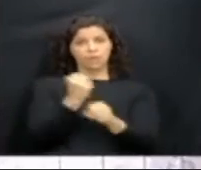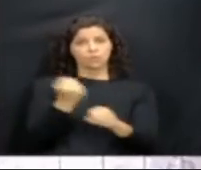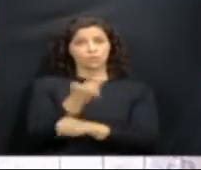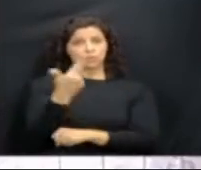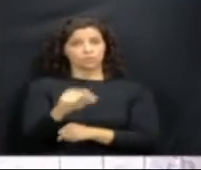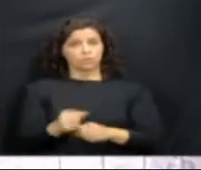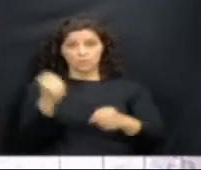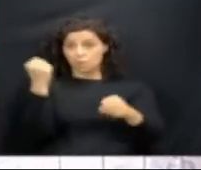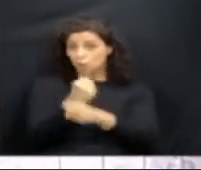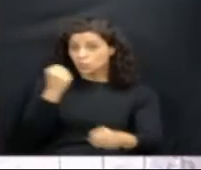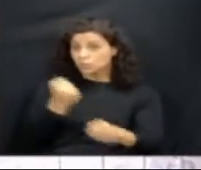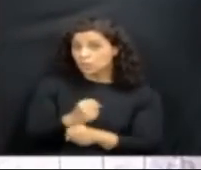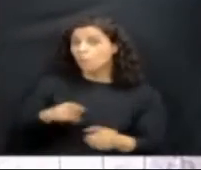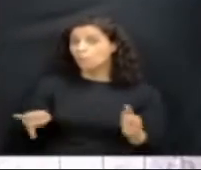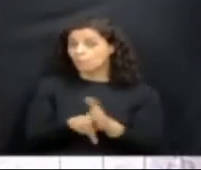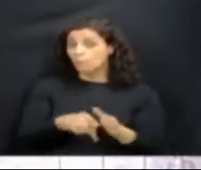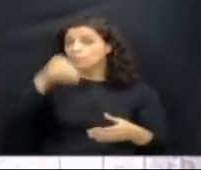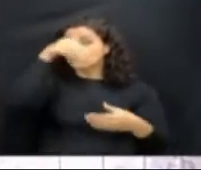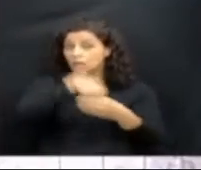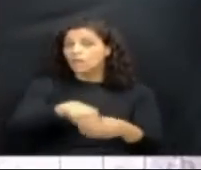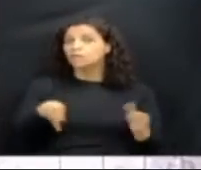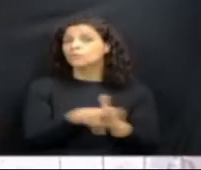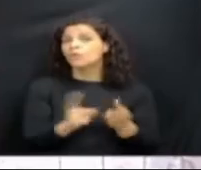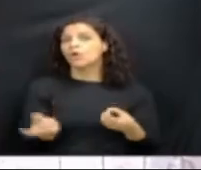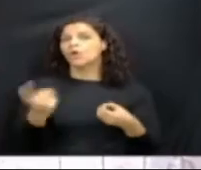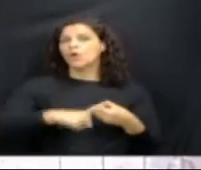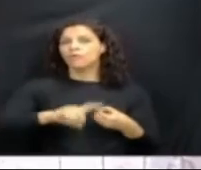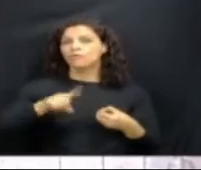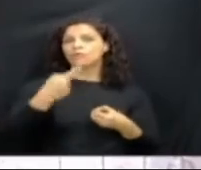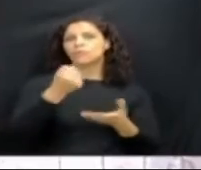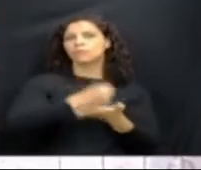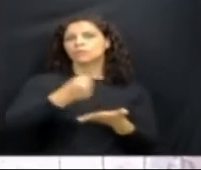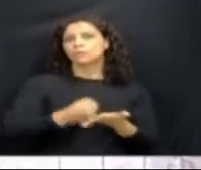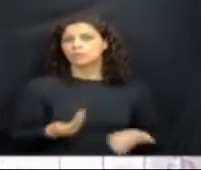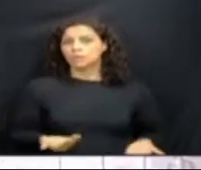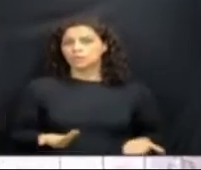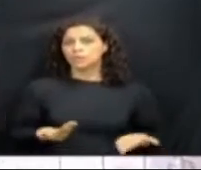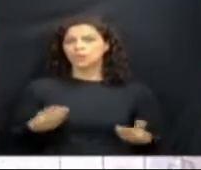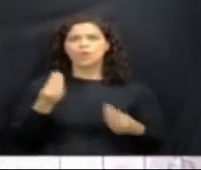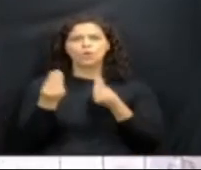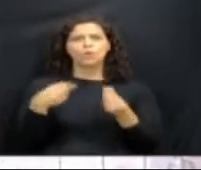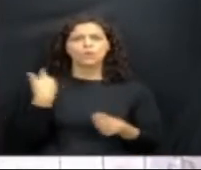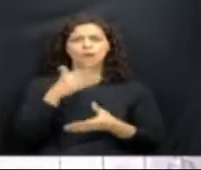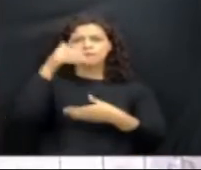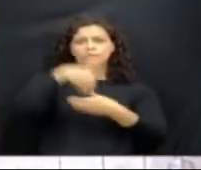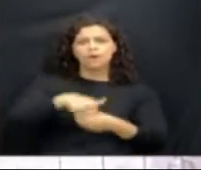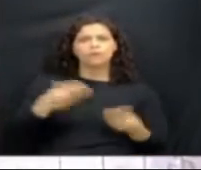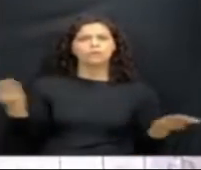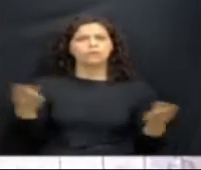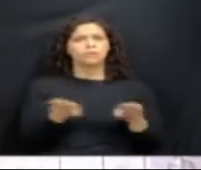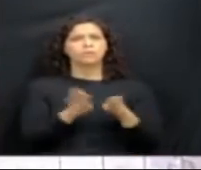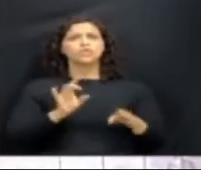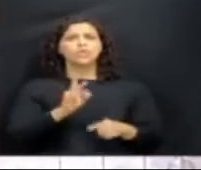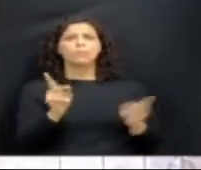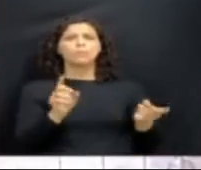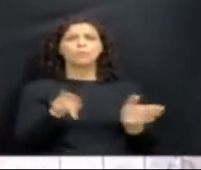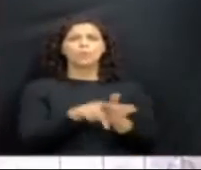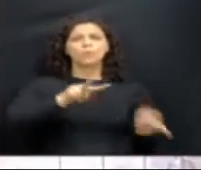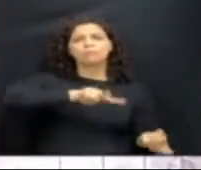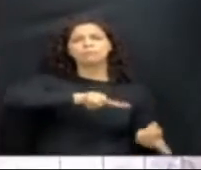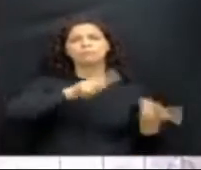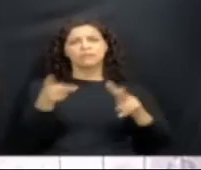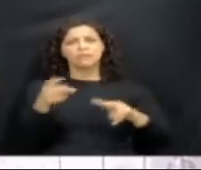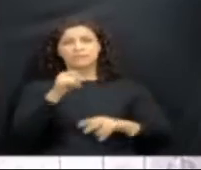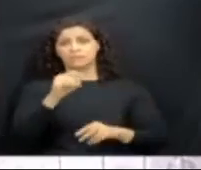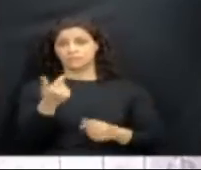E a obra é um elemento pertinente do convênio e depois do contrato. Como estamos votando aqui só a delegação,